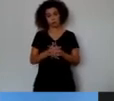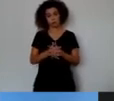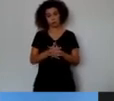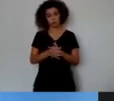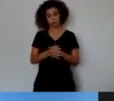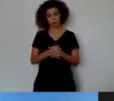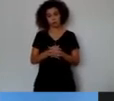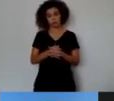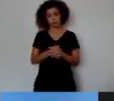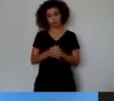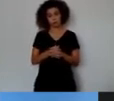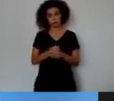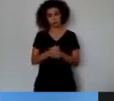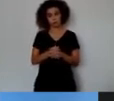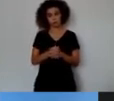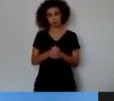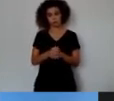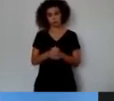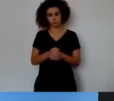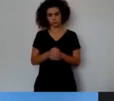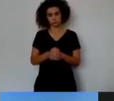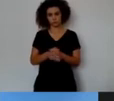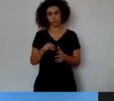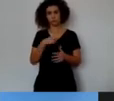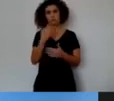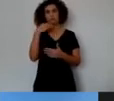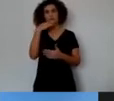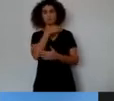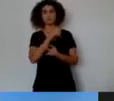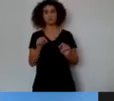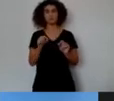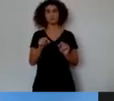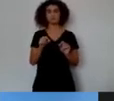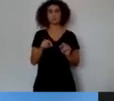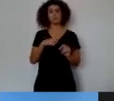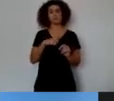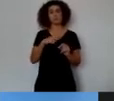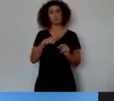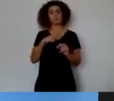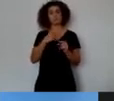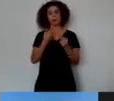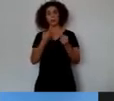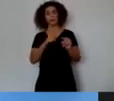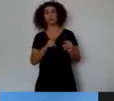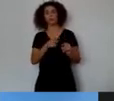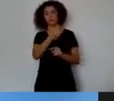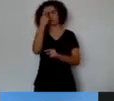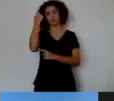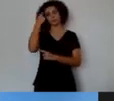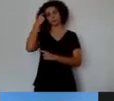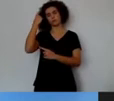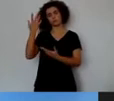observar essas esferas todas que a gente tem contato com elas, que a gente vê, né, e começar a problematizar essas coisas para que mudanças venham a acontecer